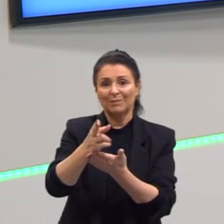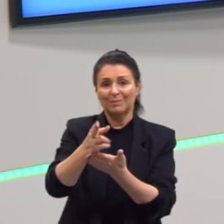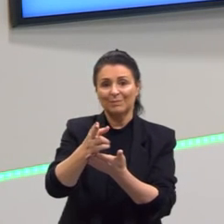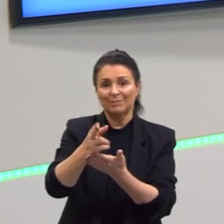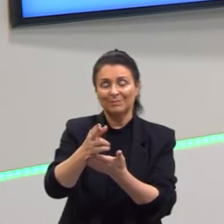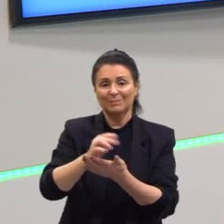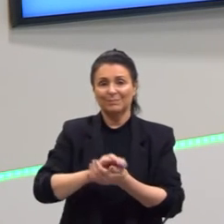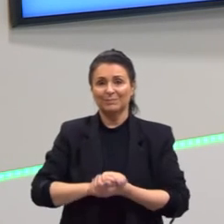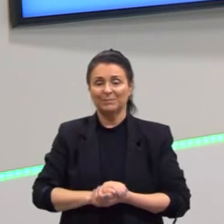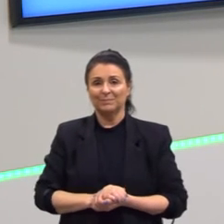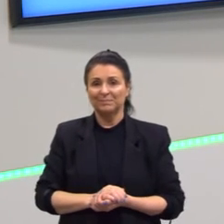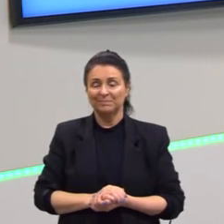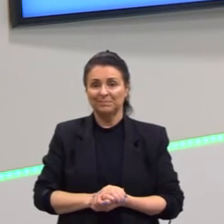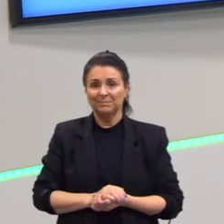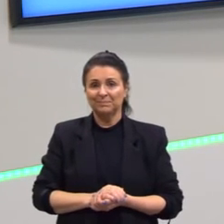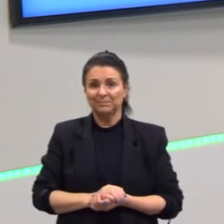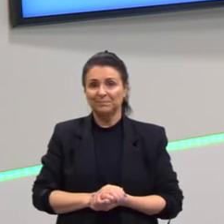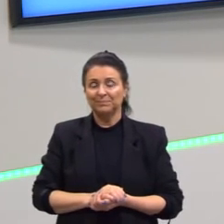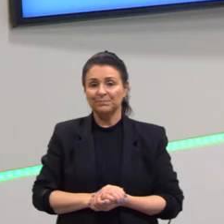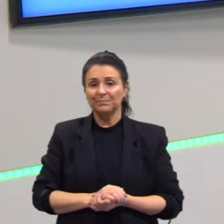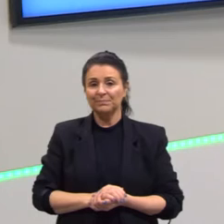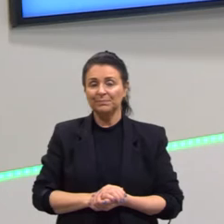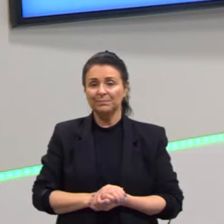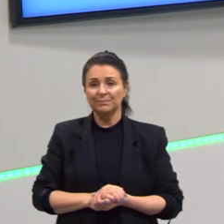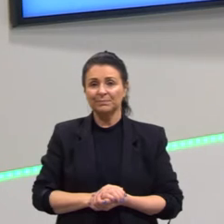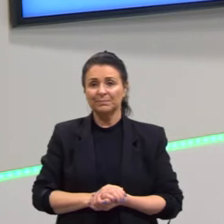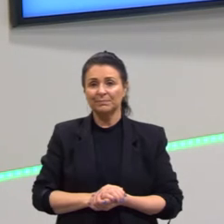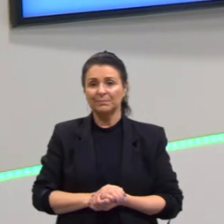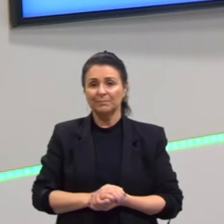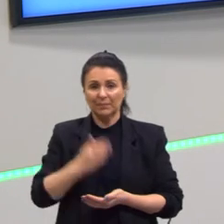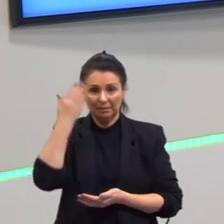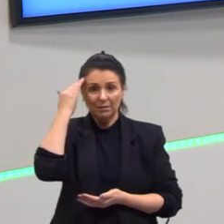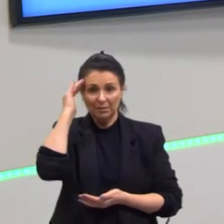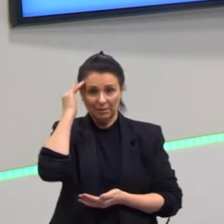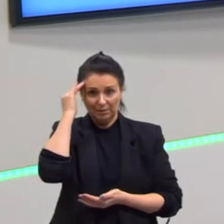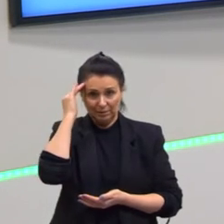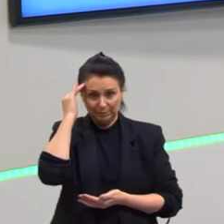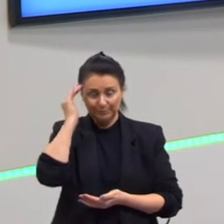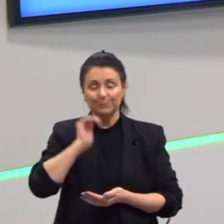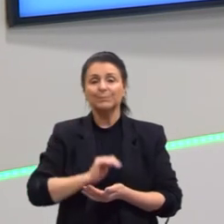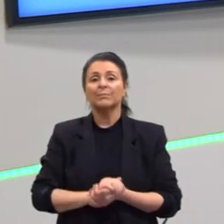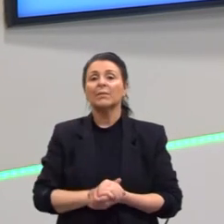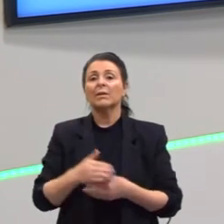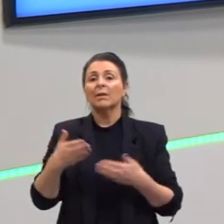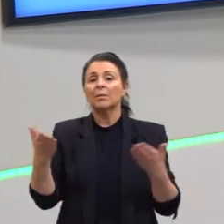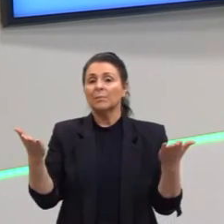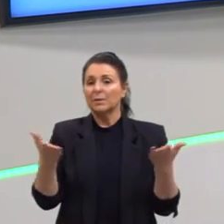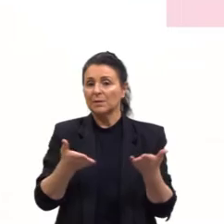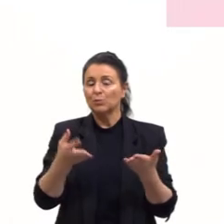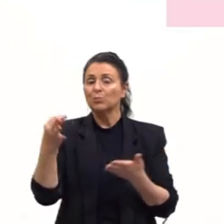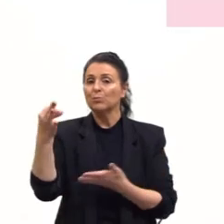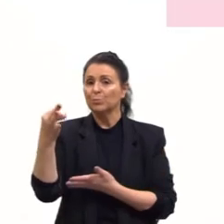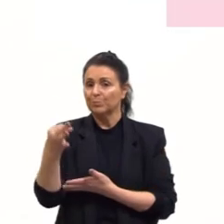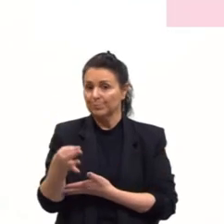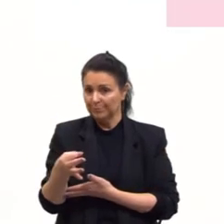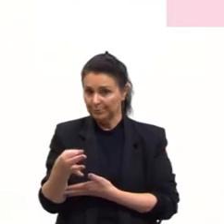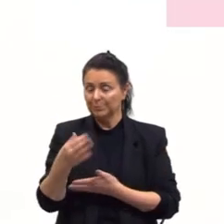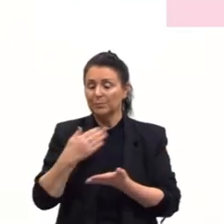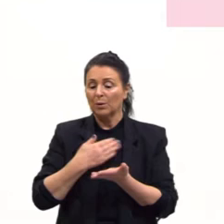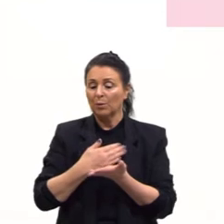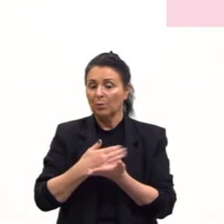E aí tá bom entendido isso entendido que presente perfeito